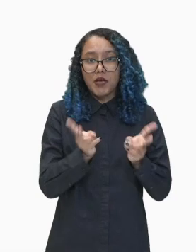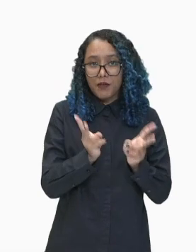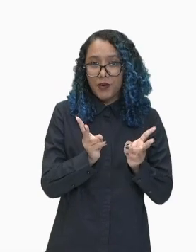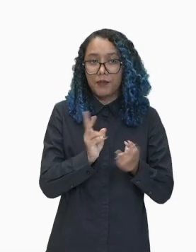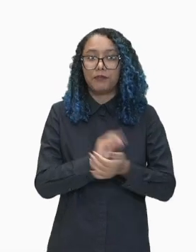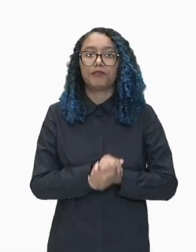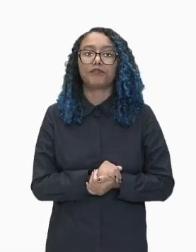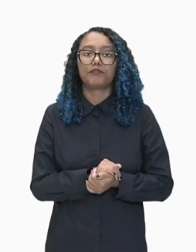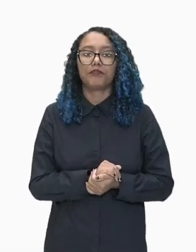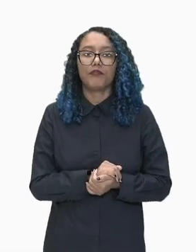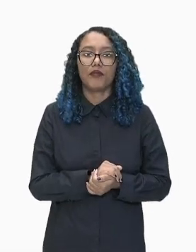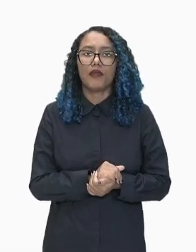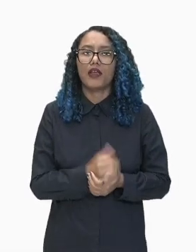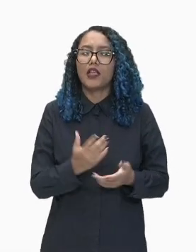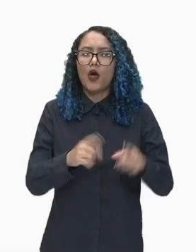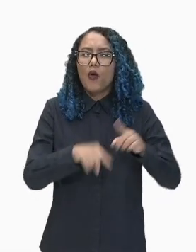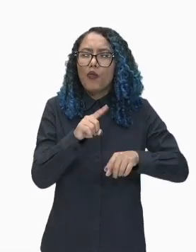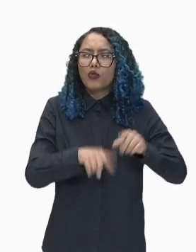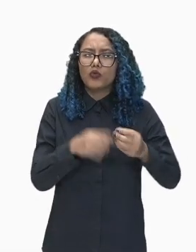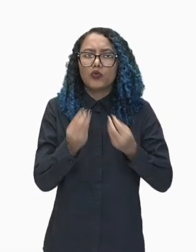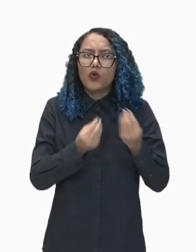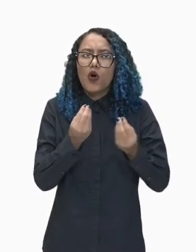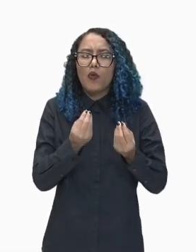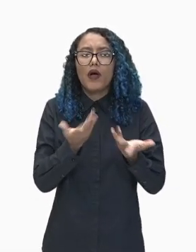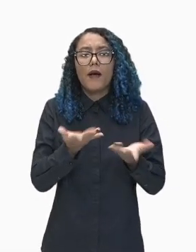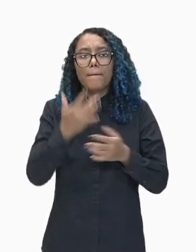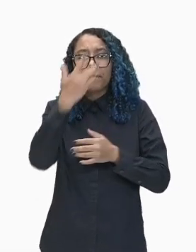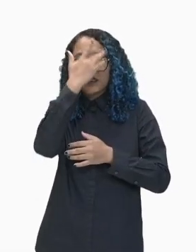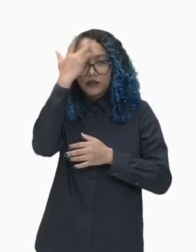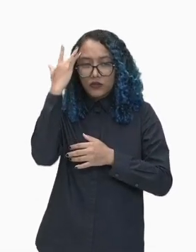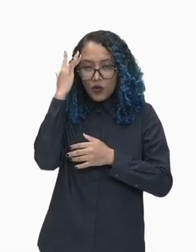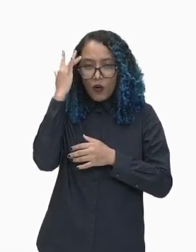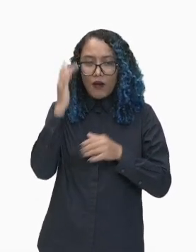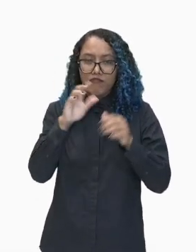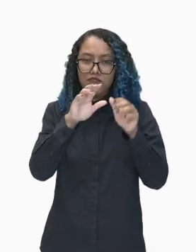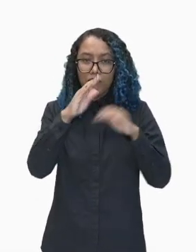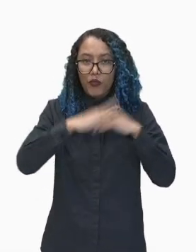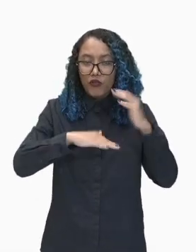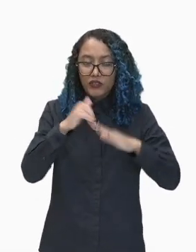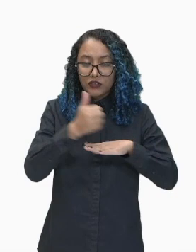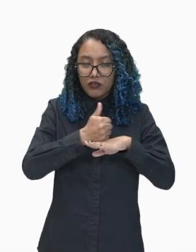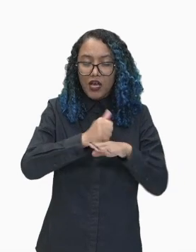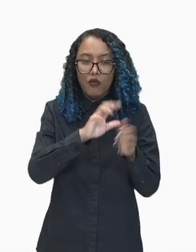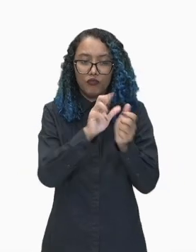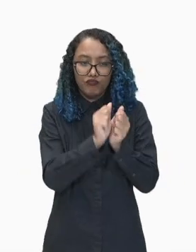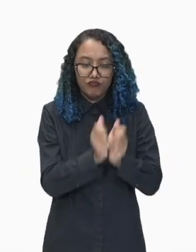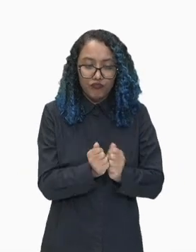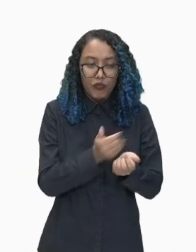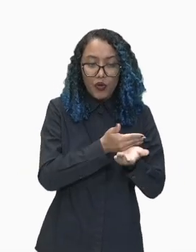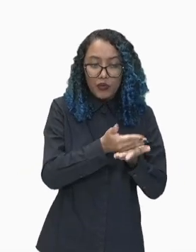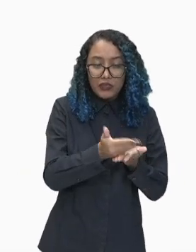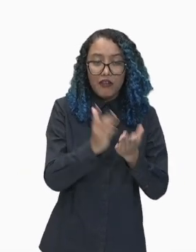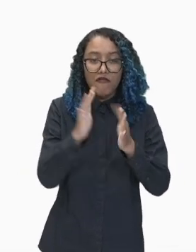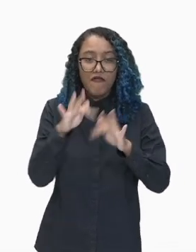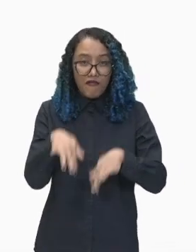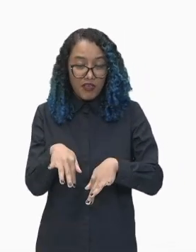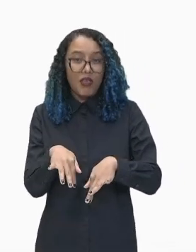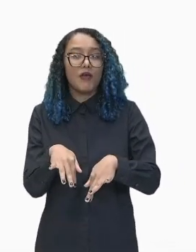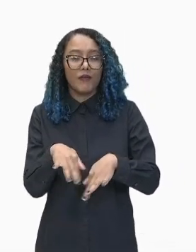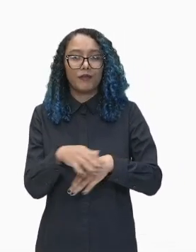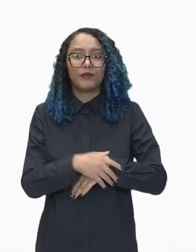feito por um artesão que começava e terminava o produto e quase